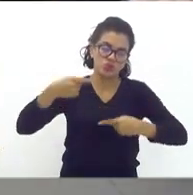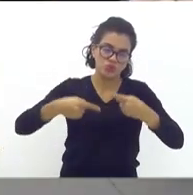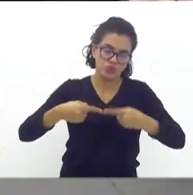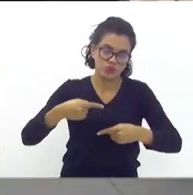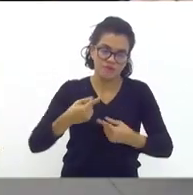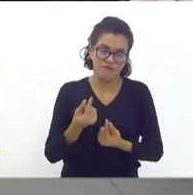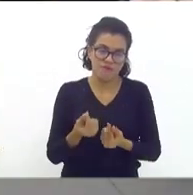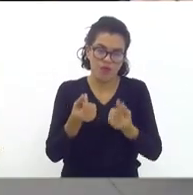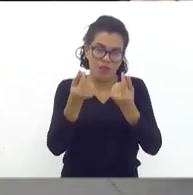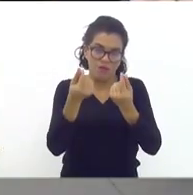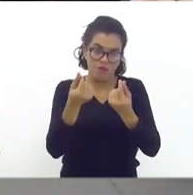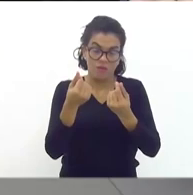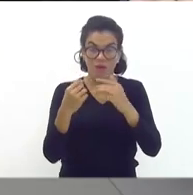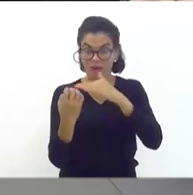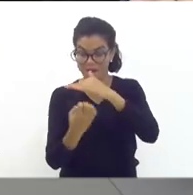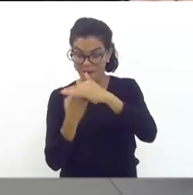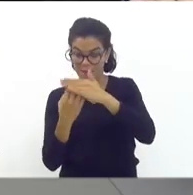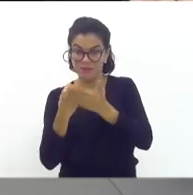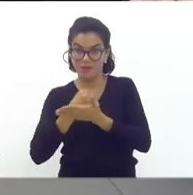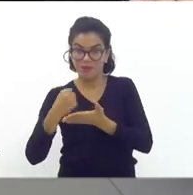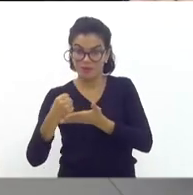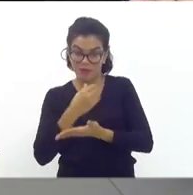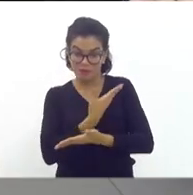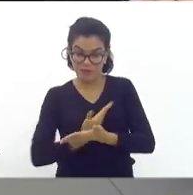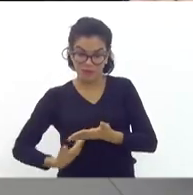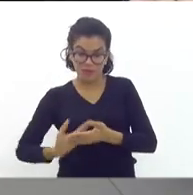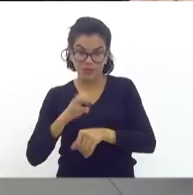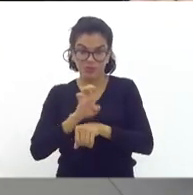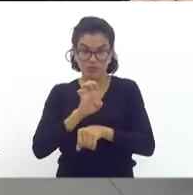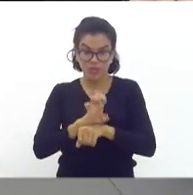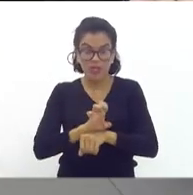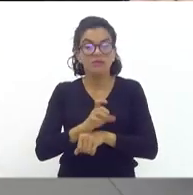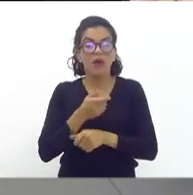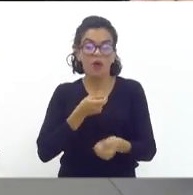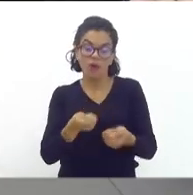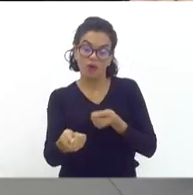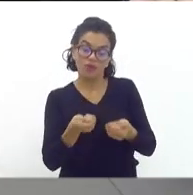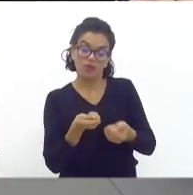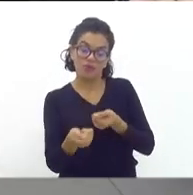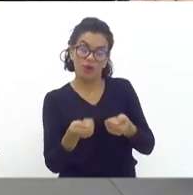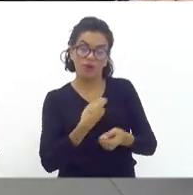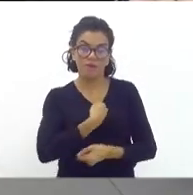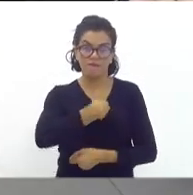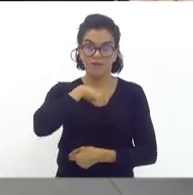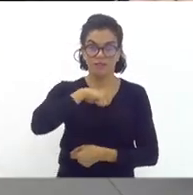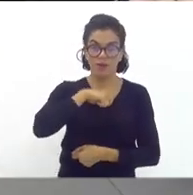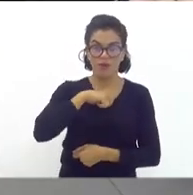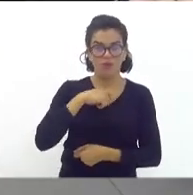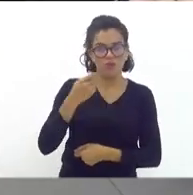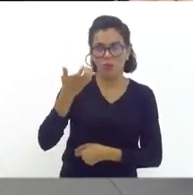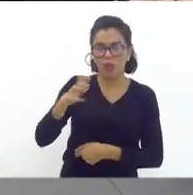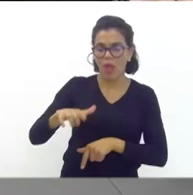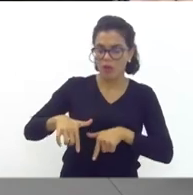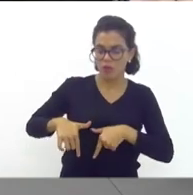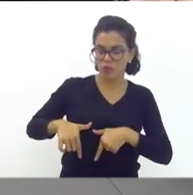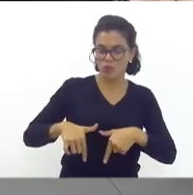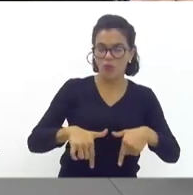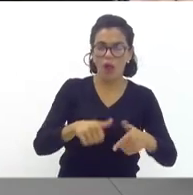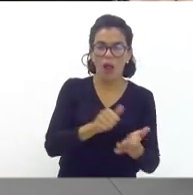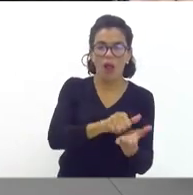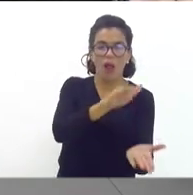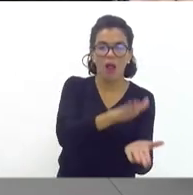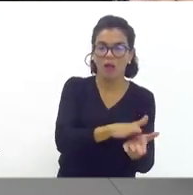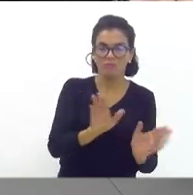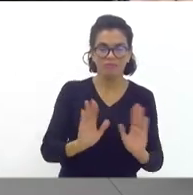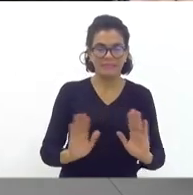vez a agência ela ela tá fazendo um controle de legalidade jamais querendo atuar onde é a obrigação